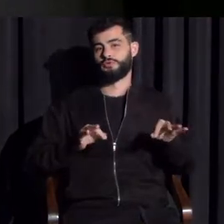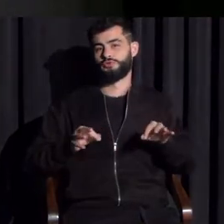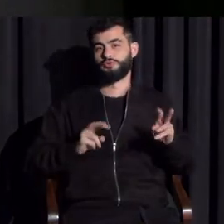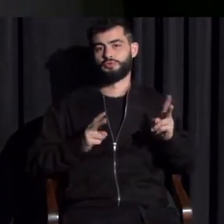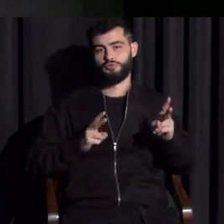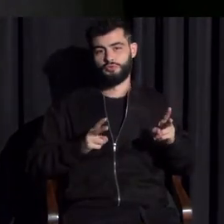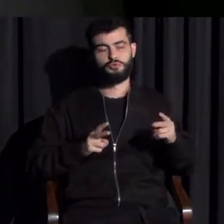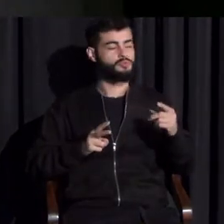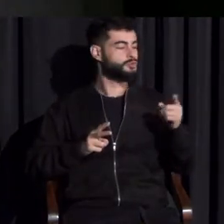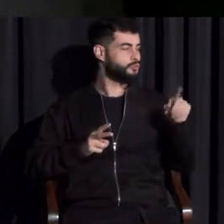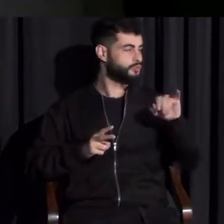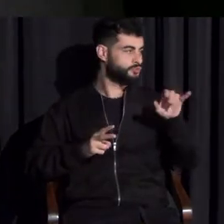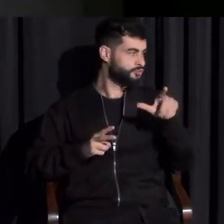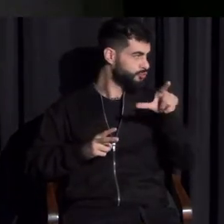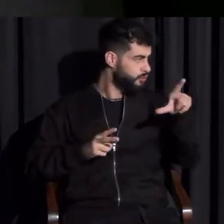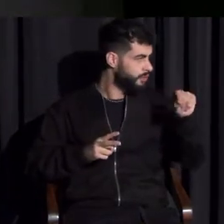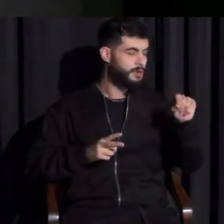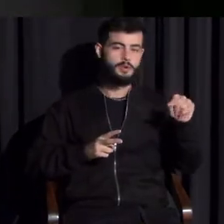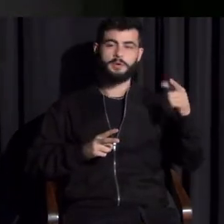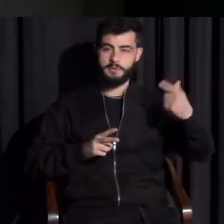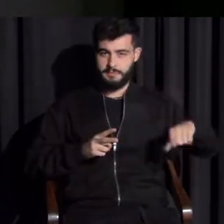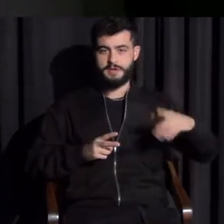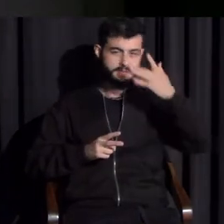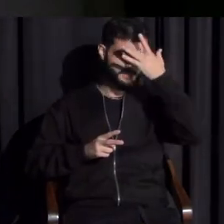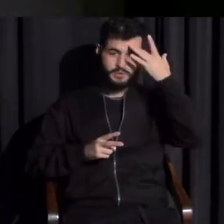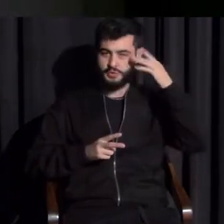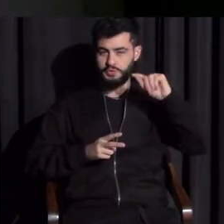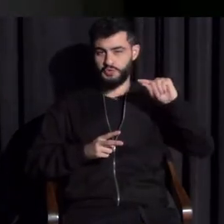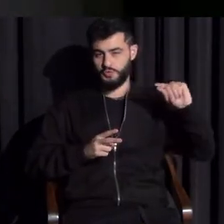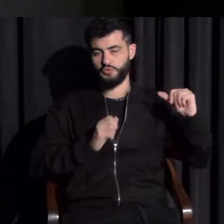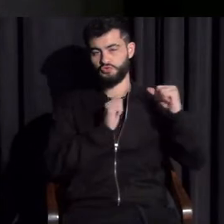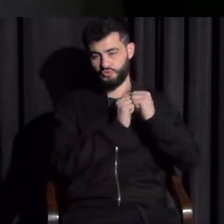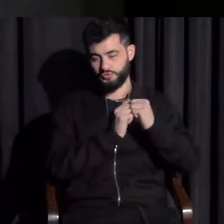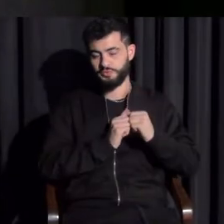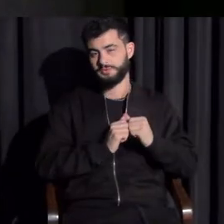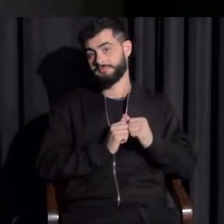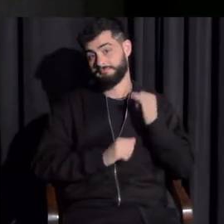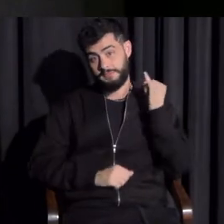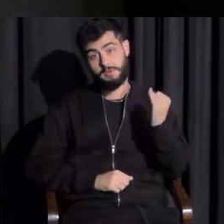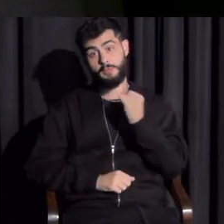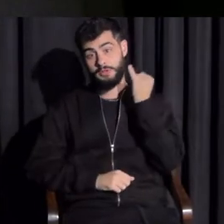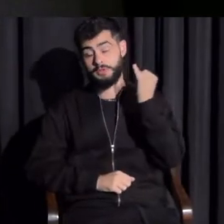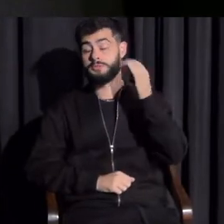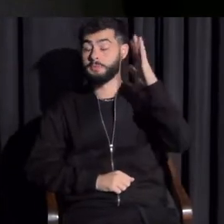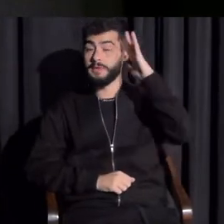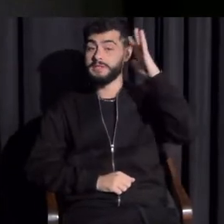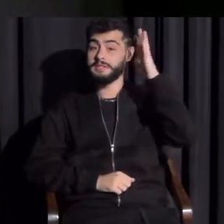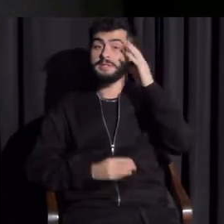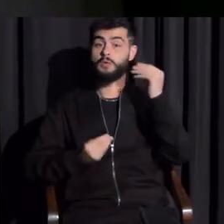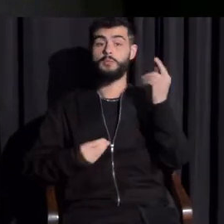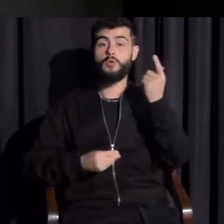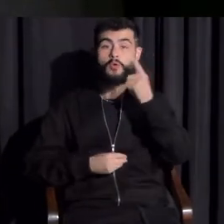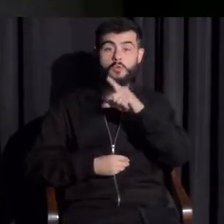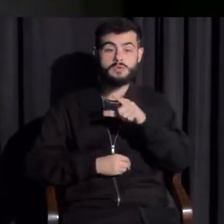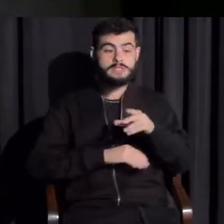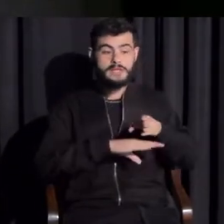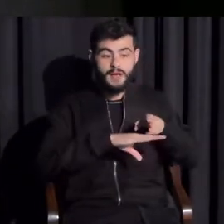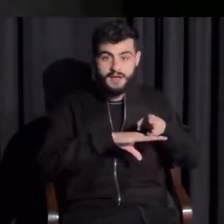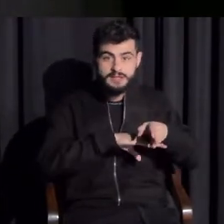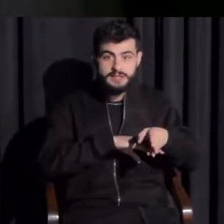educadores também. Então, fundamental a gente poder pensar esses acessos e essas permanências. Um outro ponto também que eu